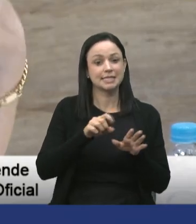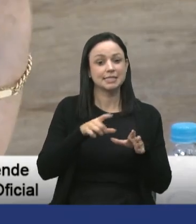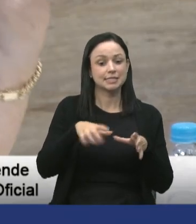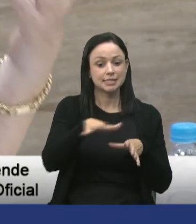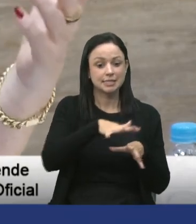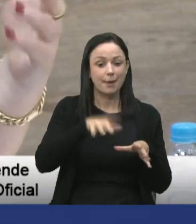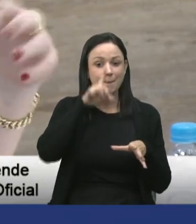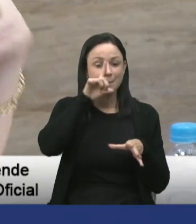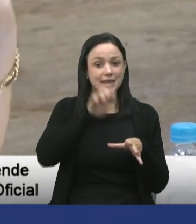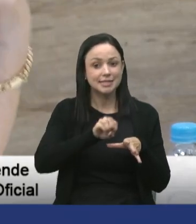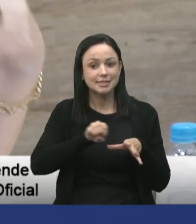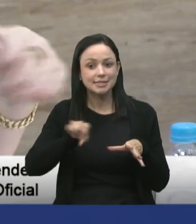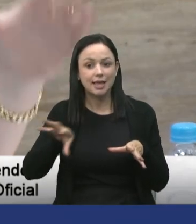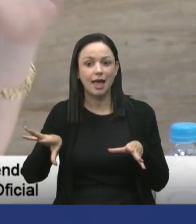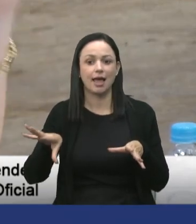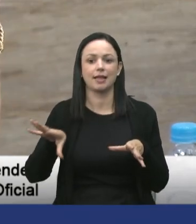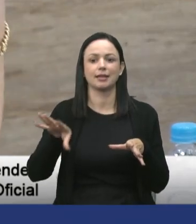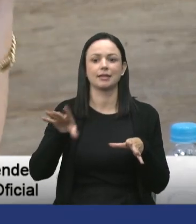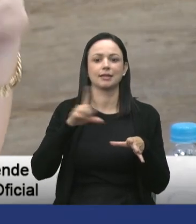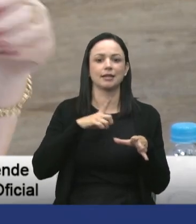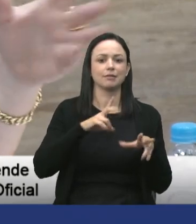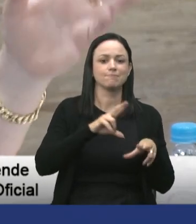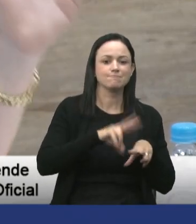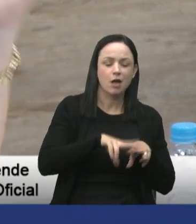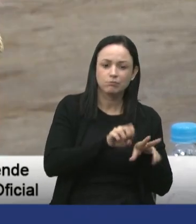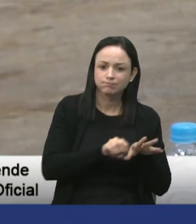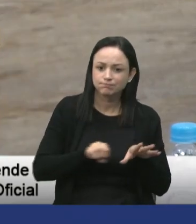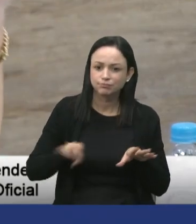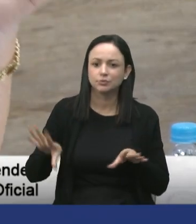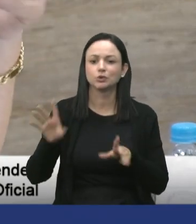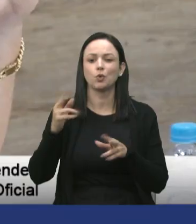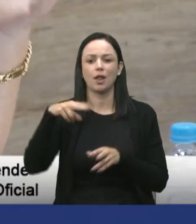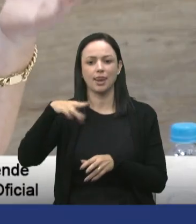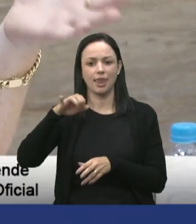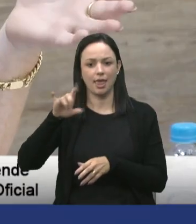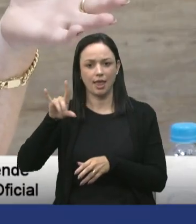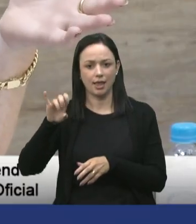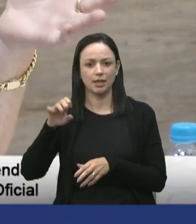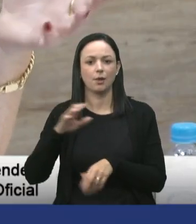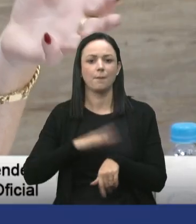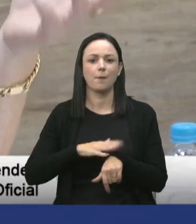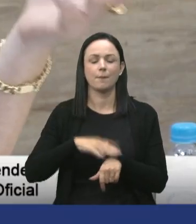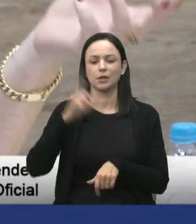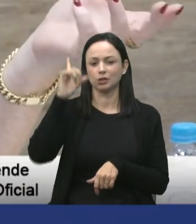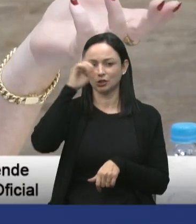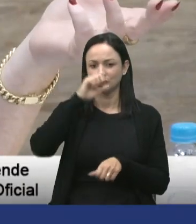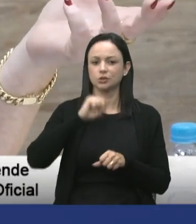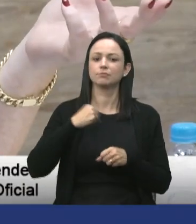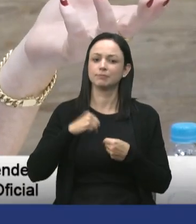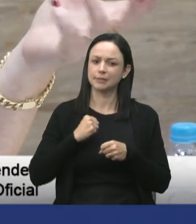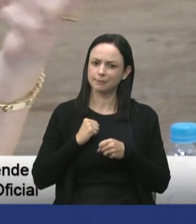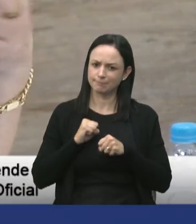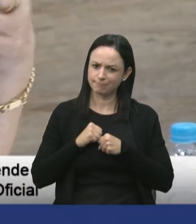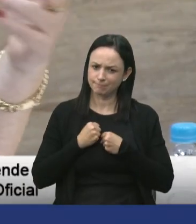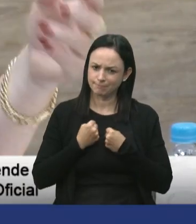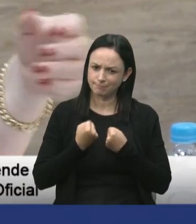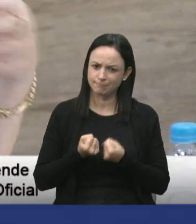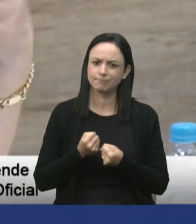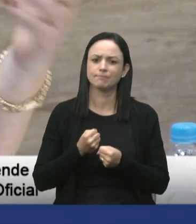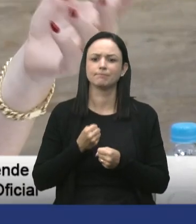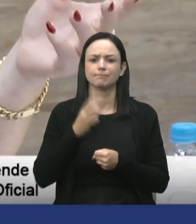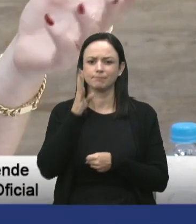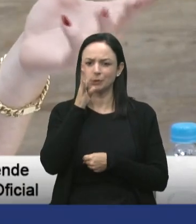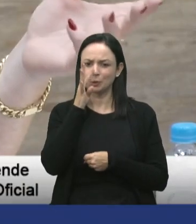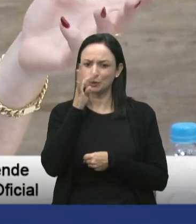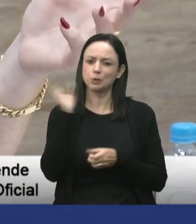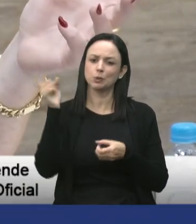Niede fez no exílio, sair daqui de um momento difícil, mas resistir e voltar. E talvez a gente tenha que fazer